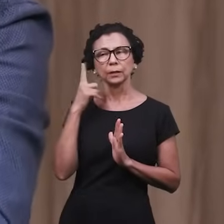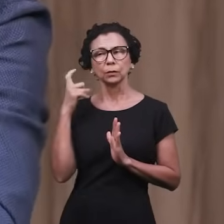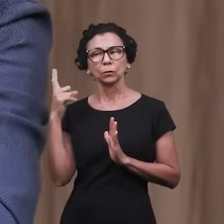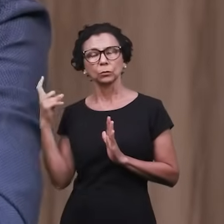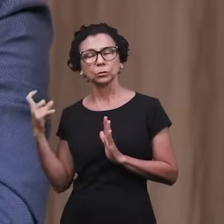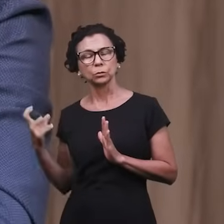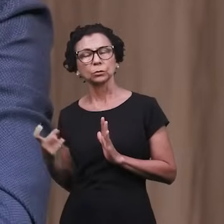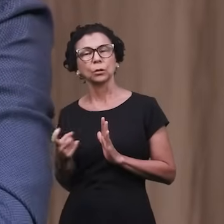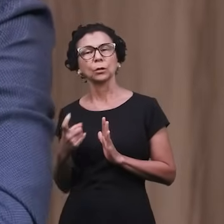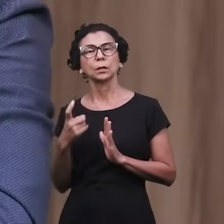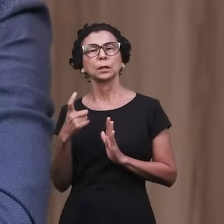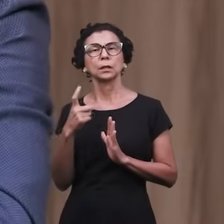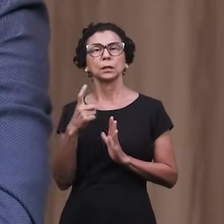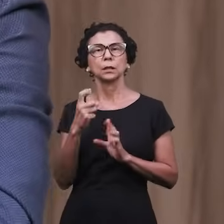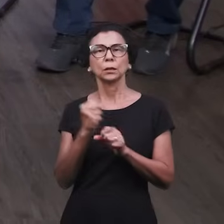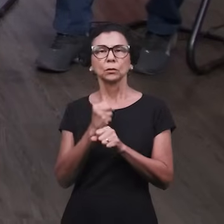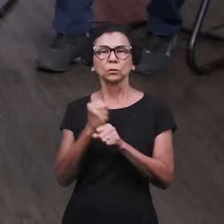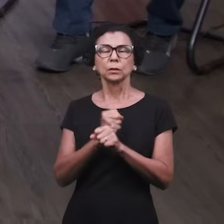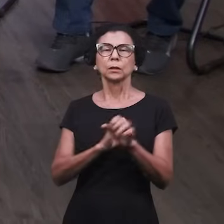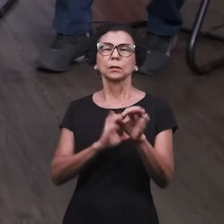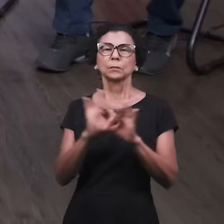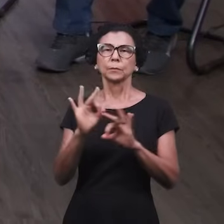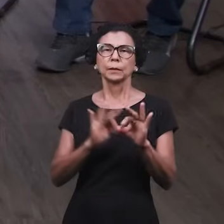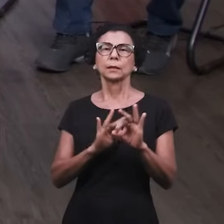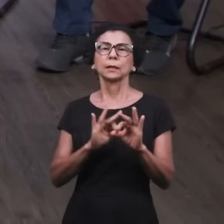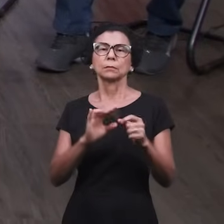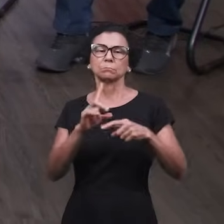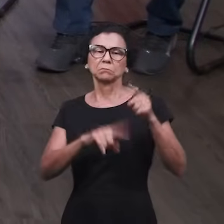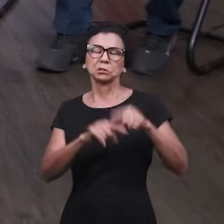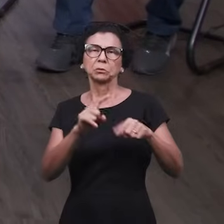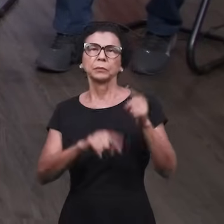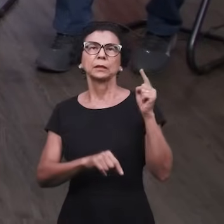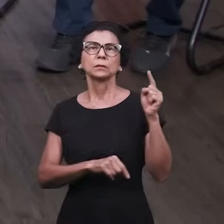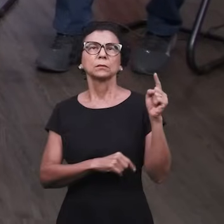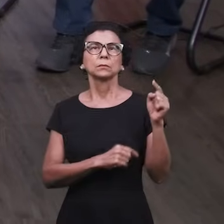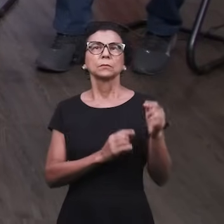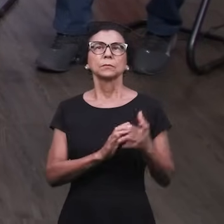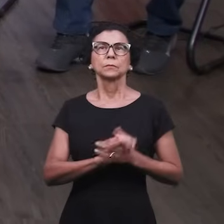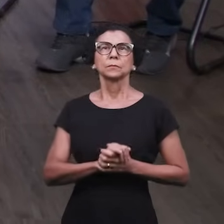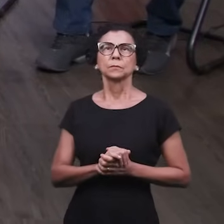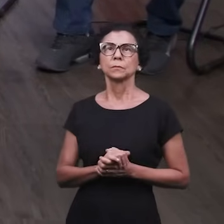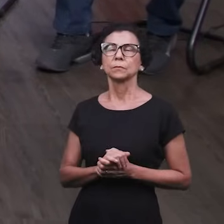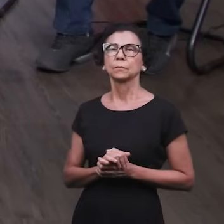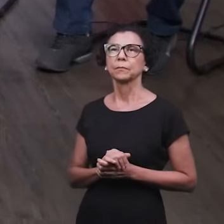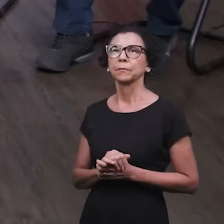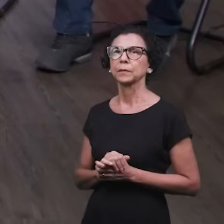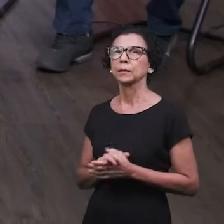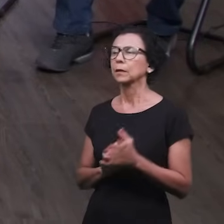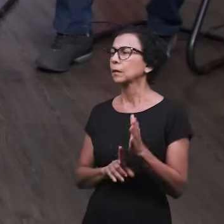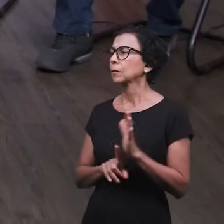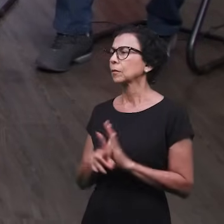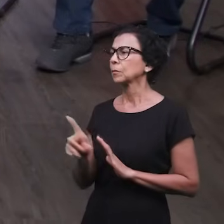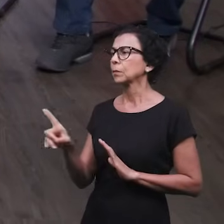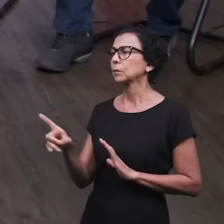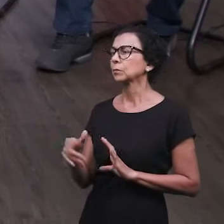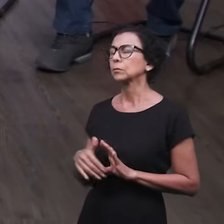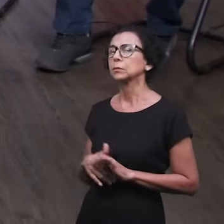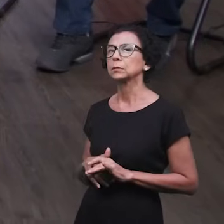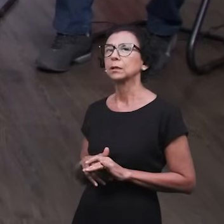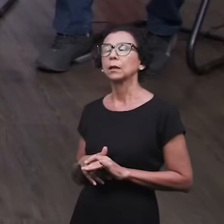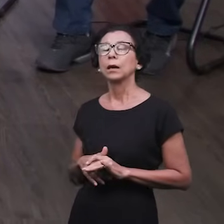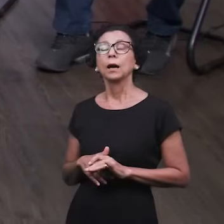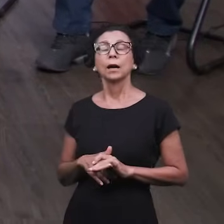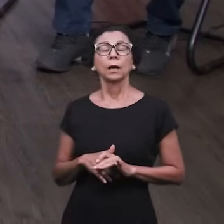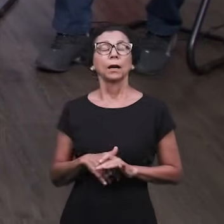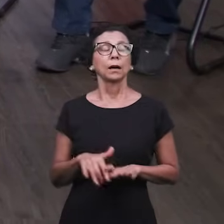som, construir o instrumento. Fábio, você quer fazer alguma pergunta mais técnica ao pastor, já que você é do departamento de louvor, né? De vez